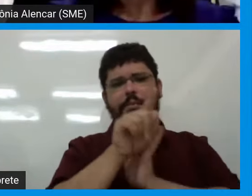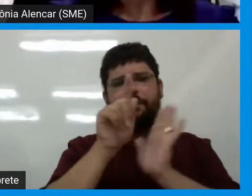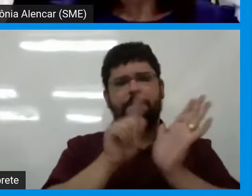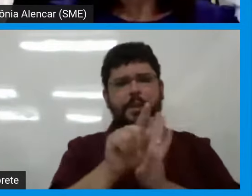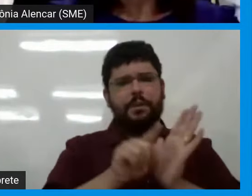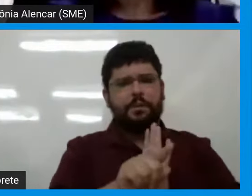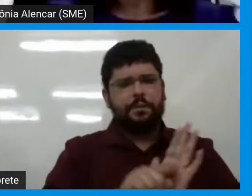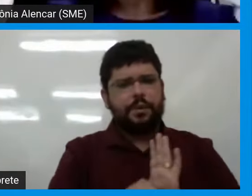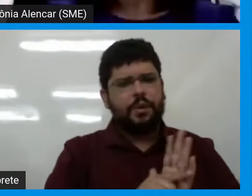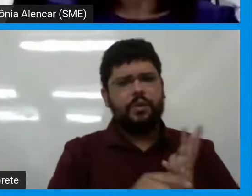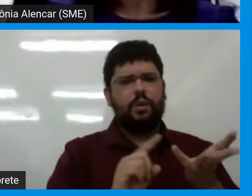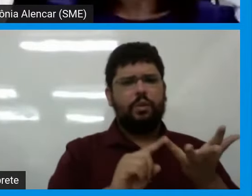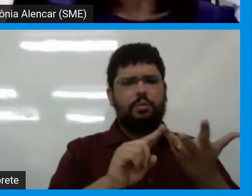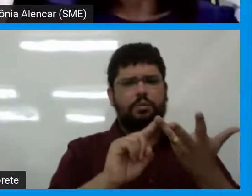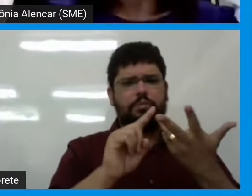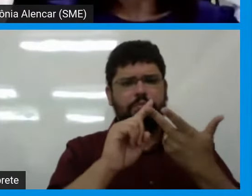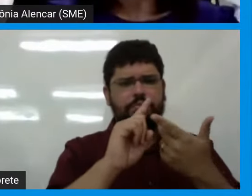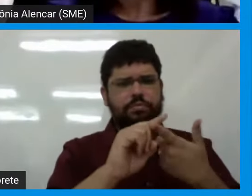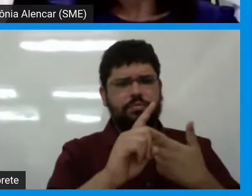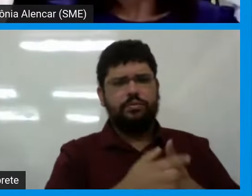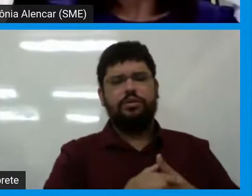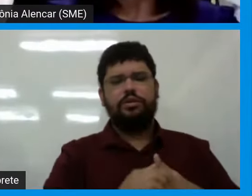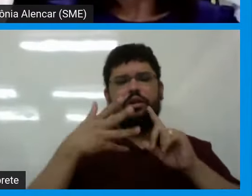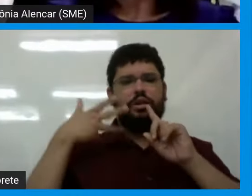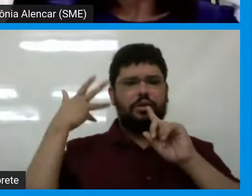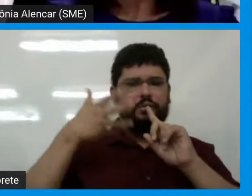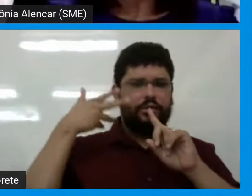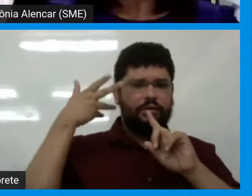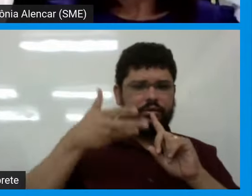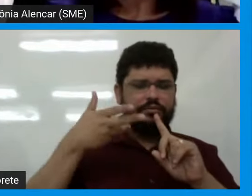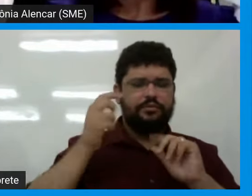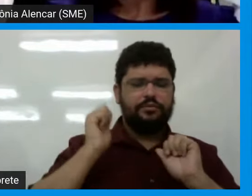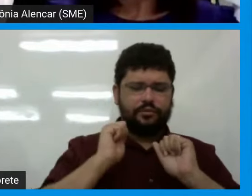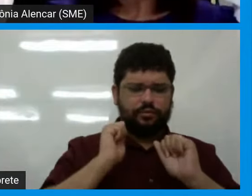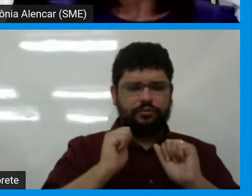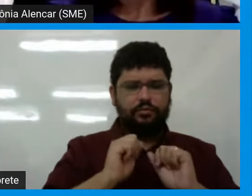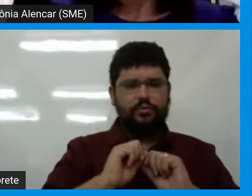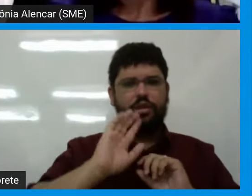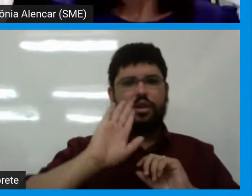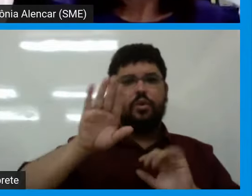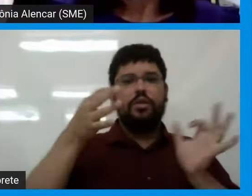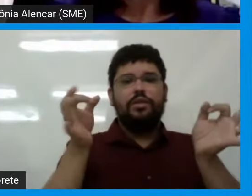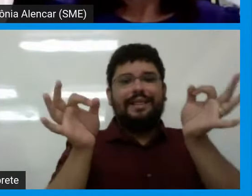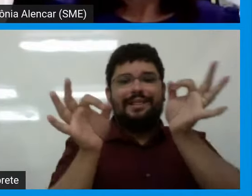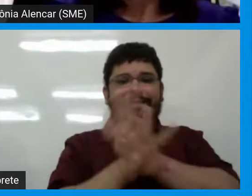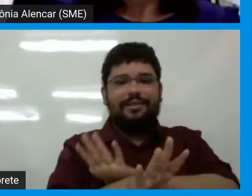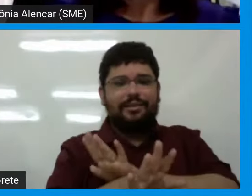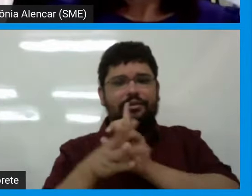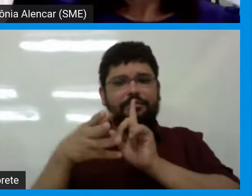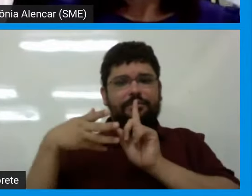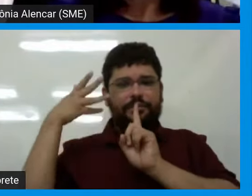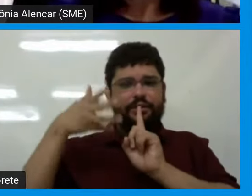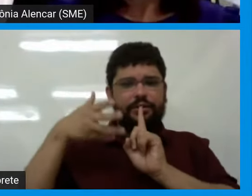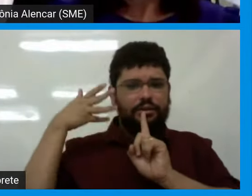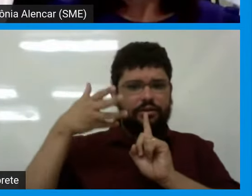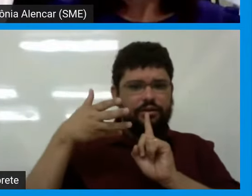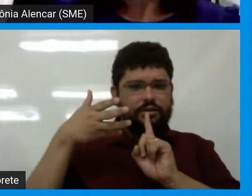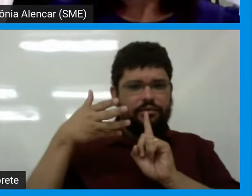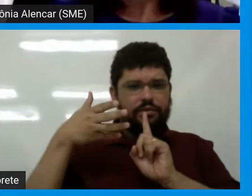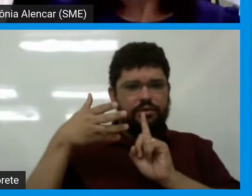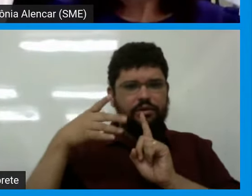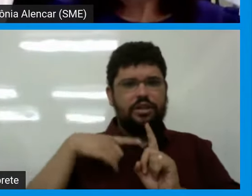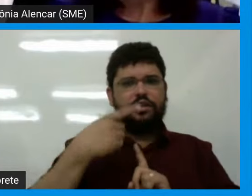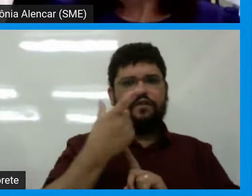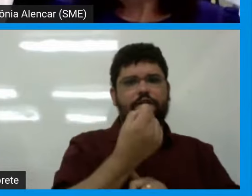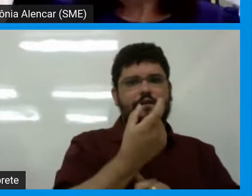perguntas, questionamentos, durante toda a palestra. E após a explanação do palestrante, ele terá